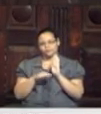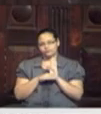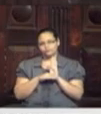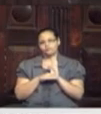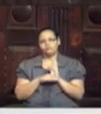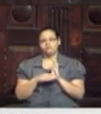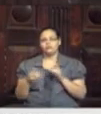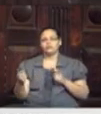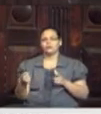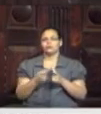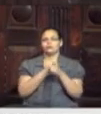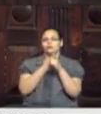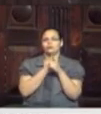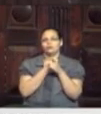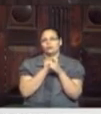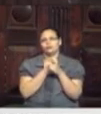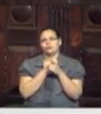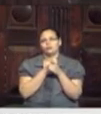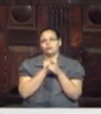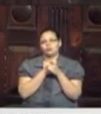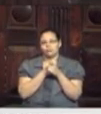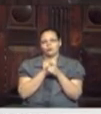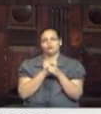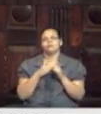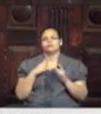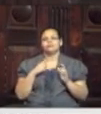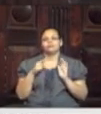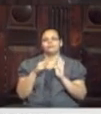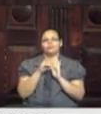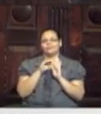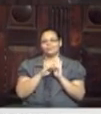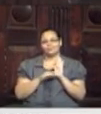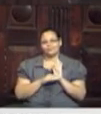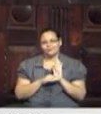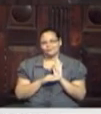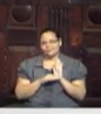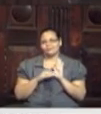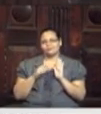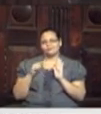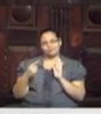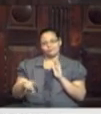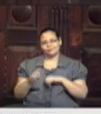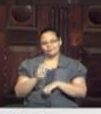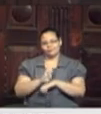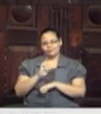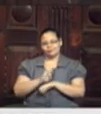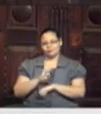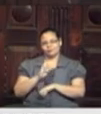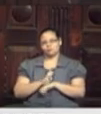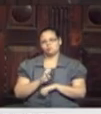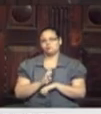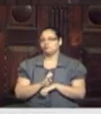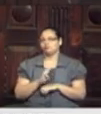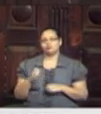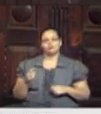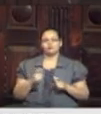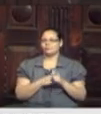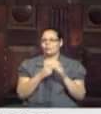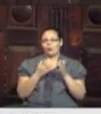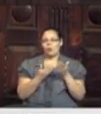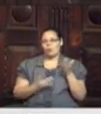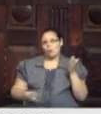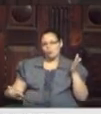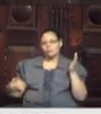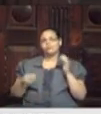dos devedores com dívidas inscritas na dívida ativa do Estado. São muitos,